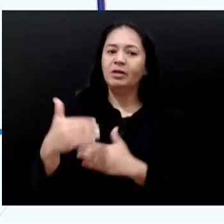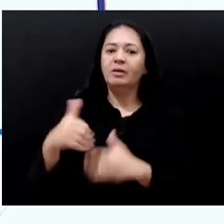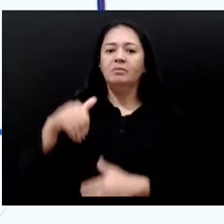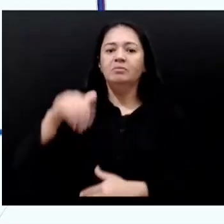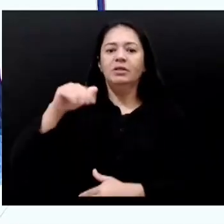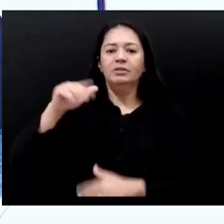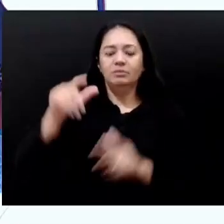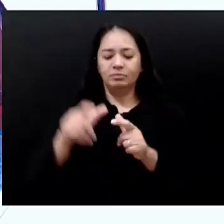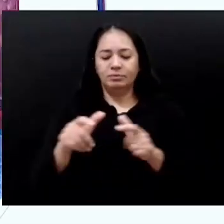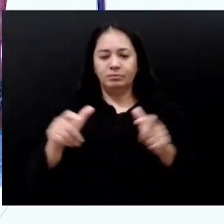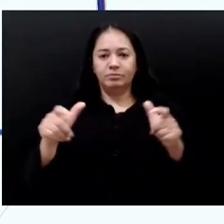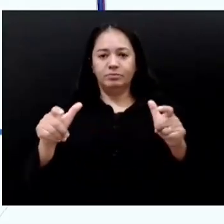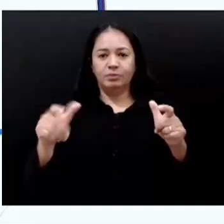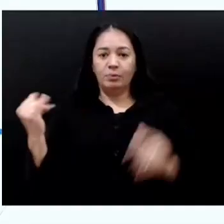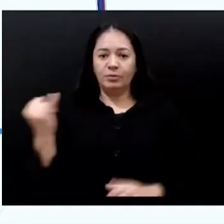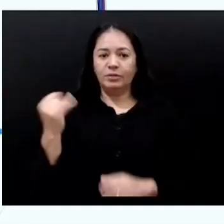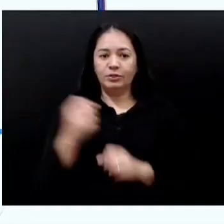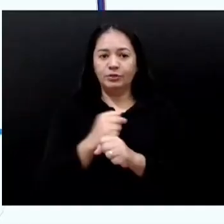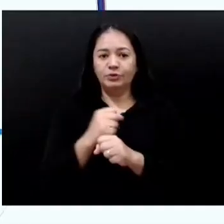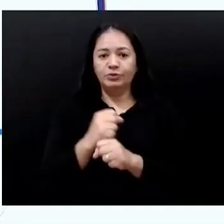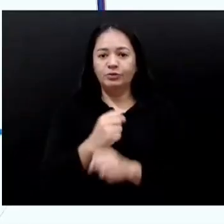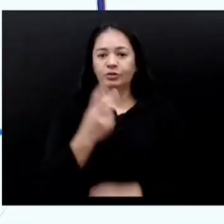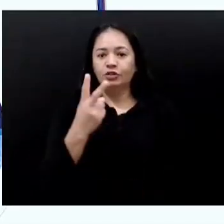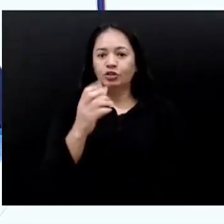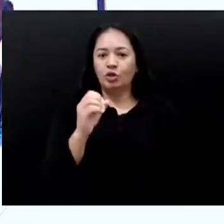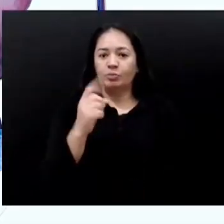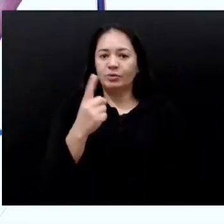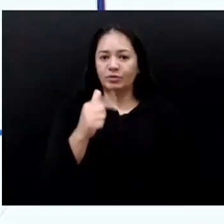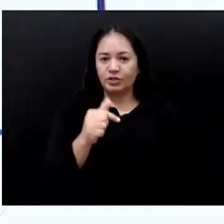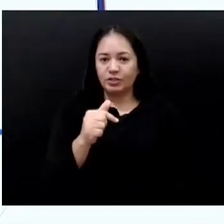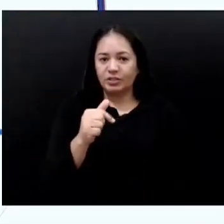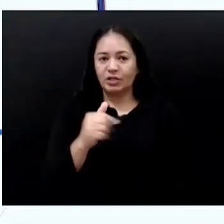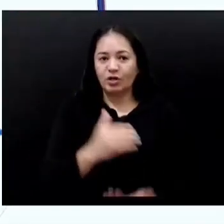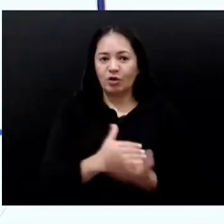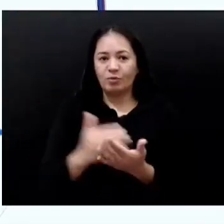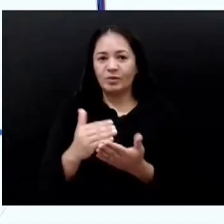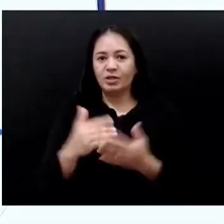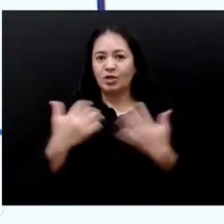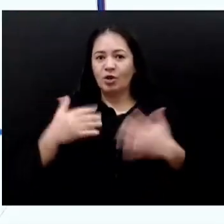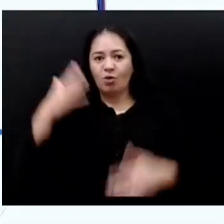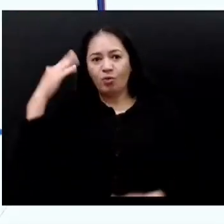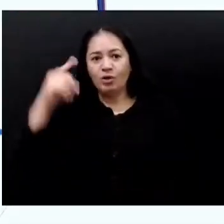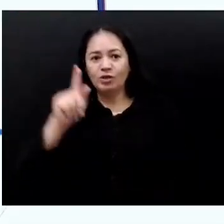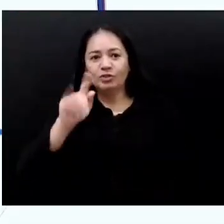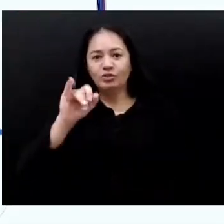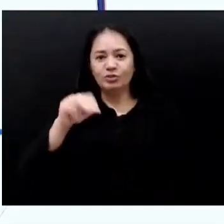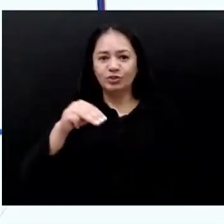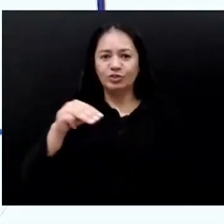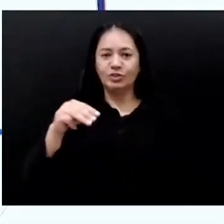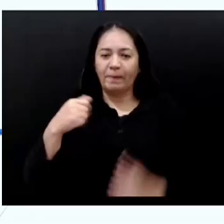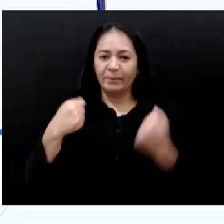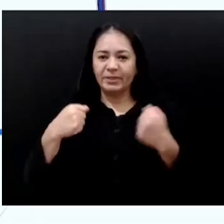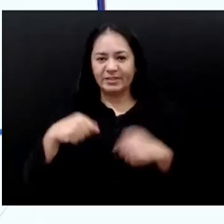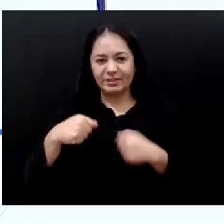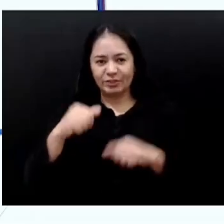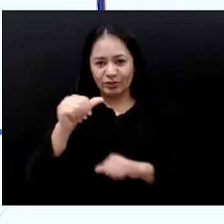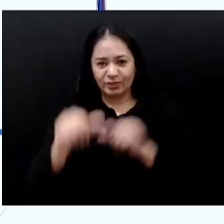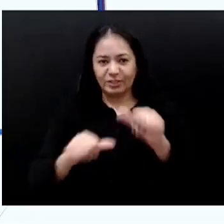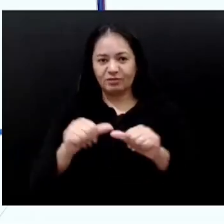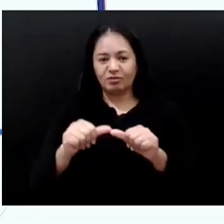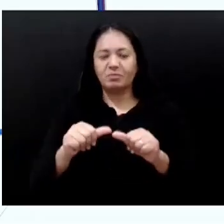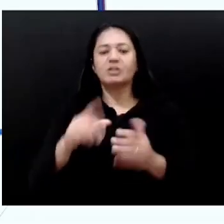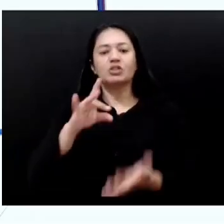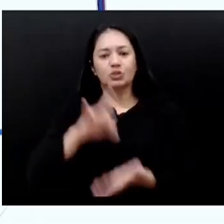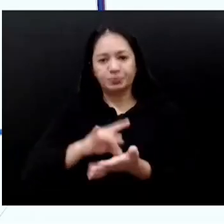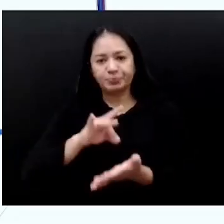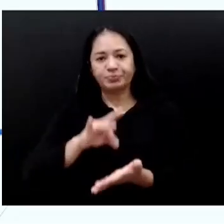Em 2017 realmente veio aquela onda do gin, a gente realmente teve que transformar nosso negócio em um negócio de verdade e deixar